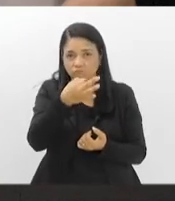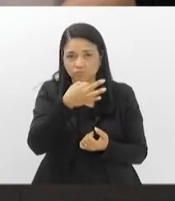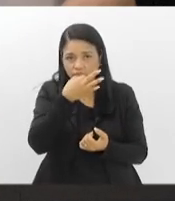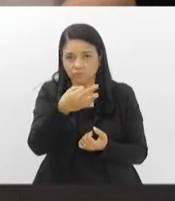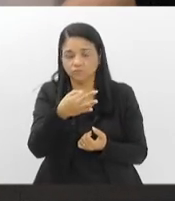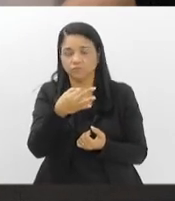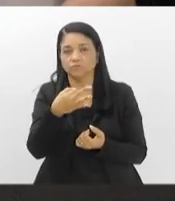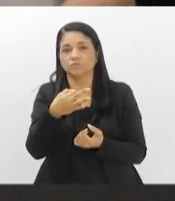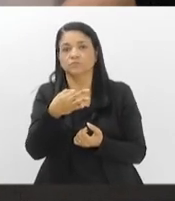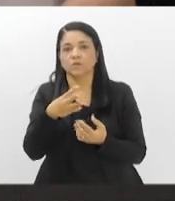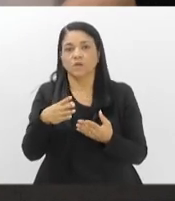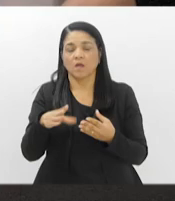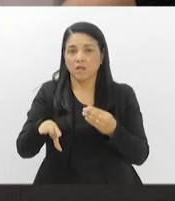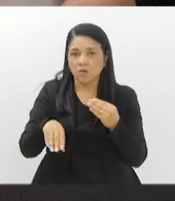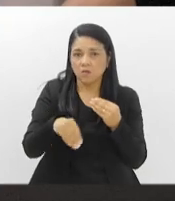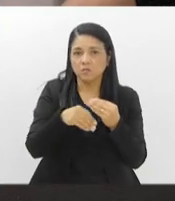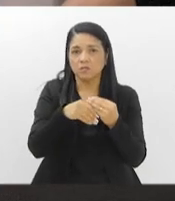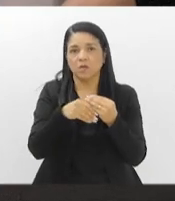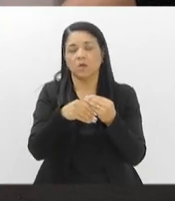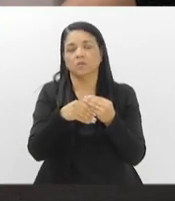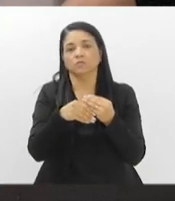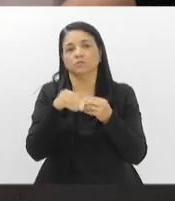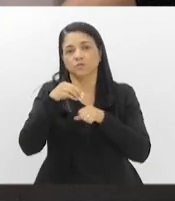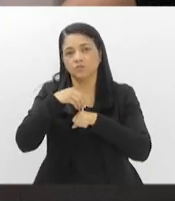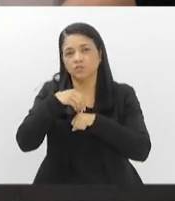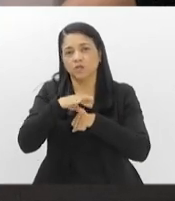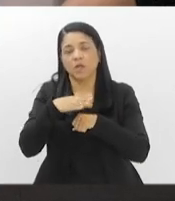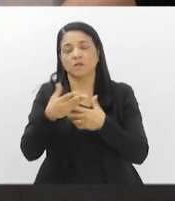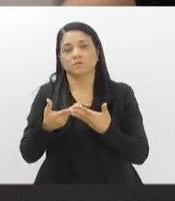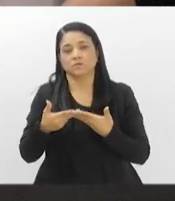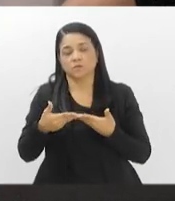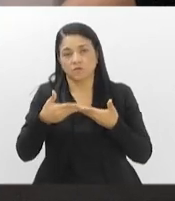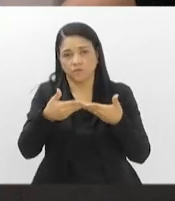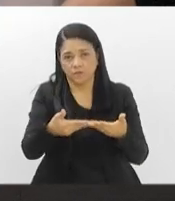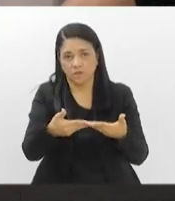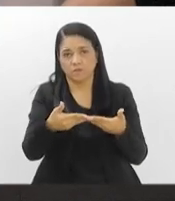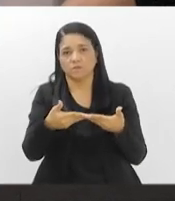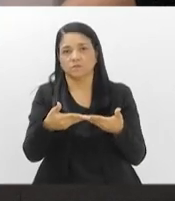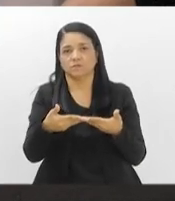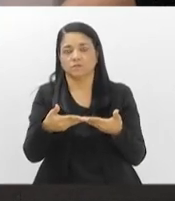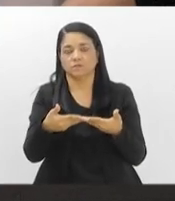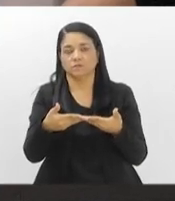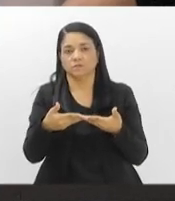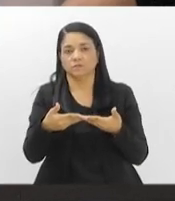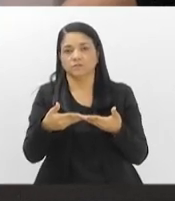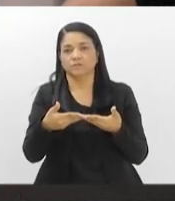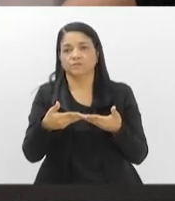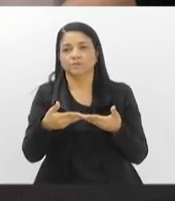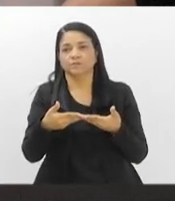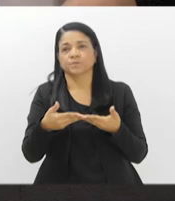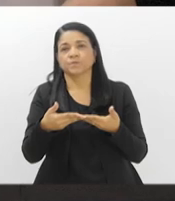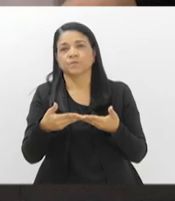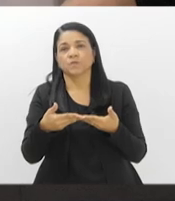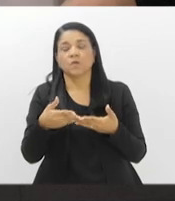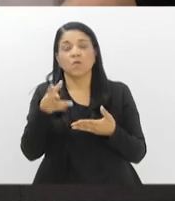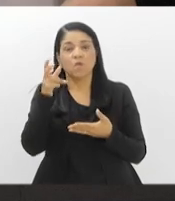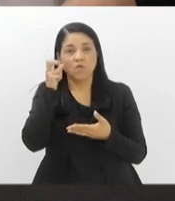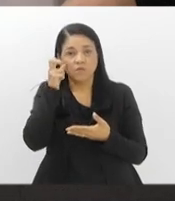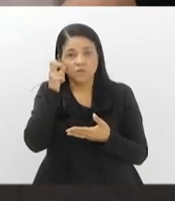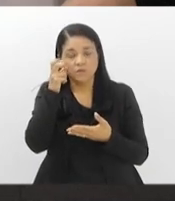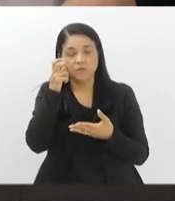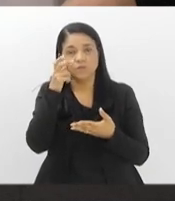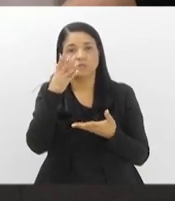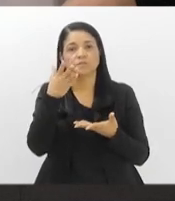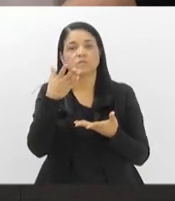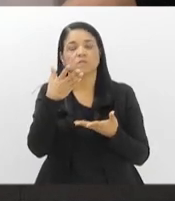a inclusão dos dos indicados e convidados para Para que sejam eh ouvidos ao longo